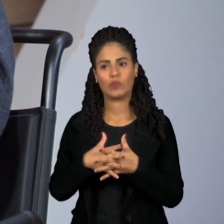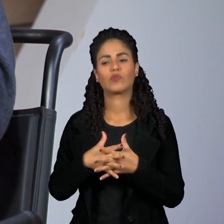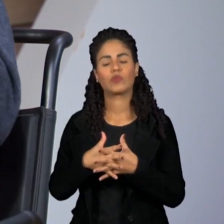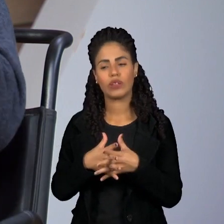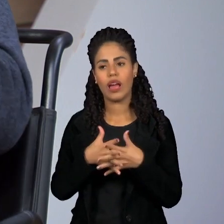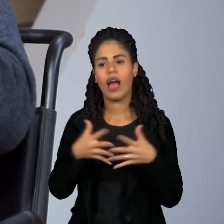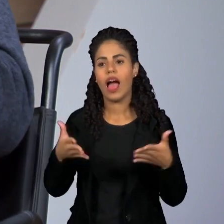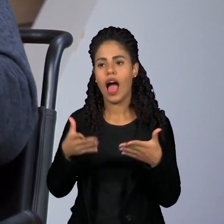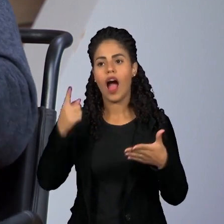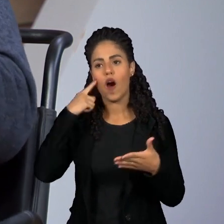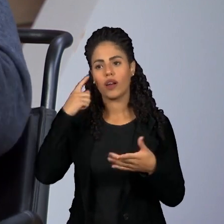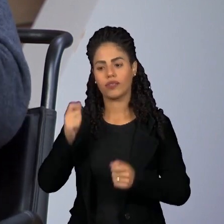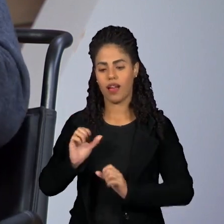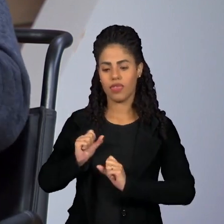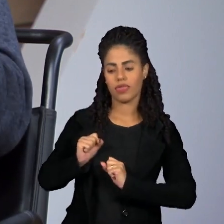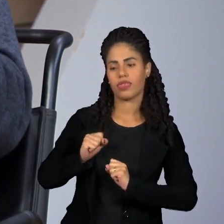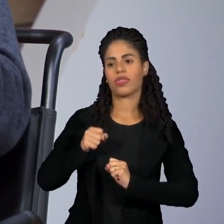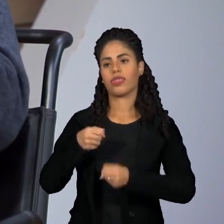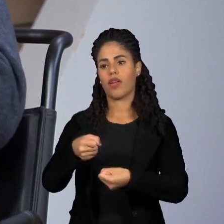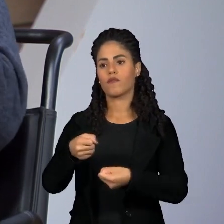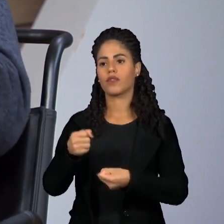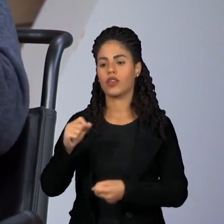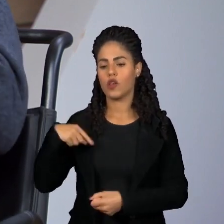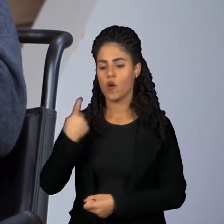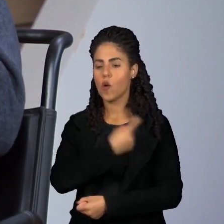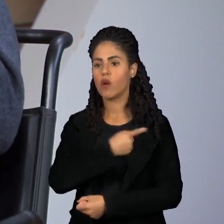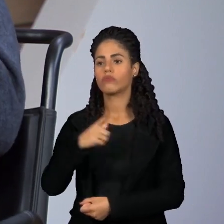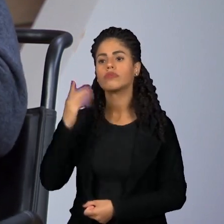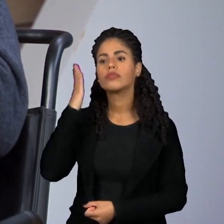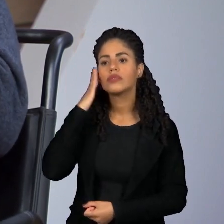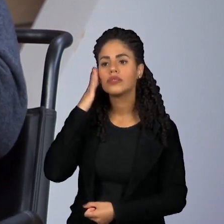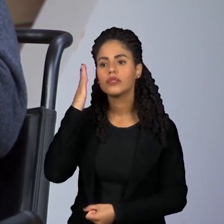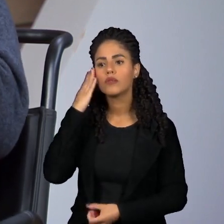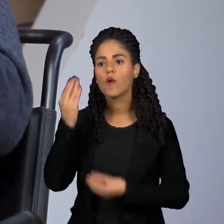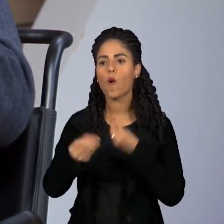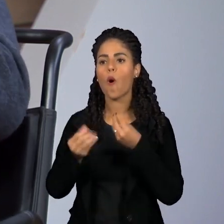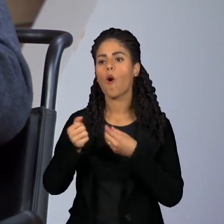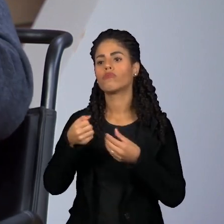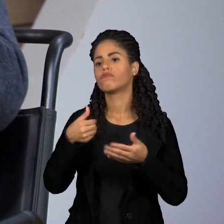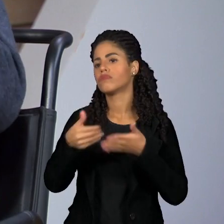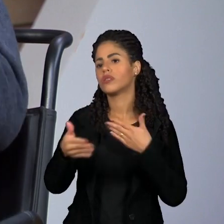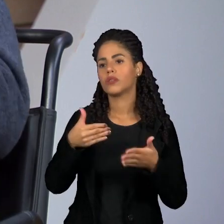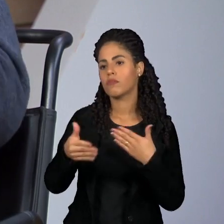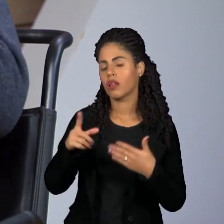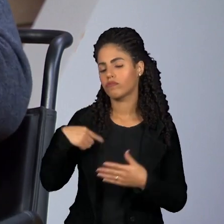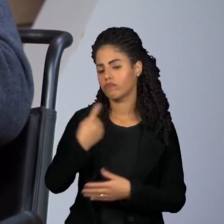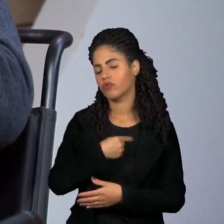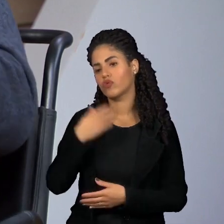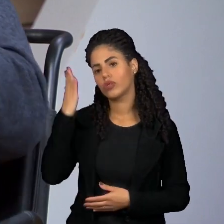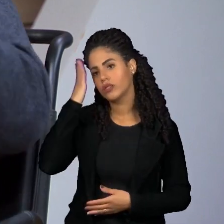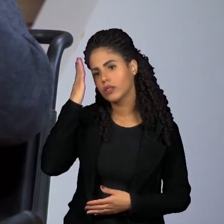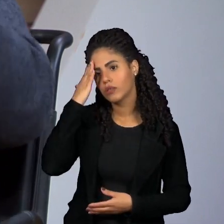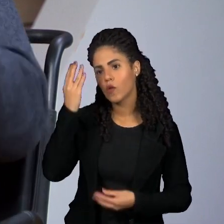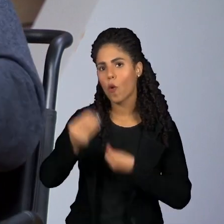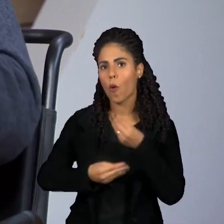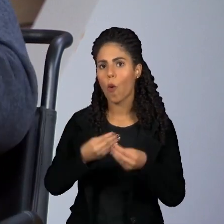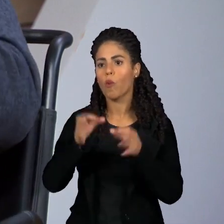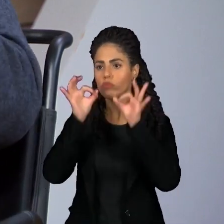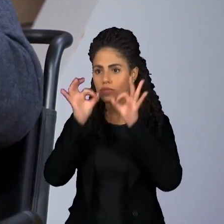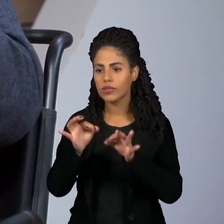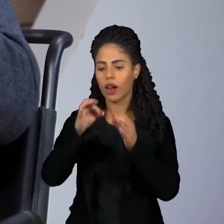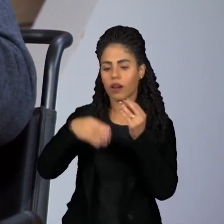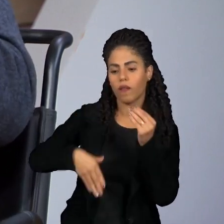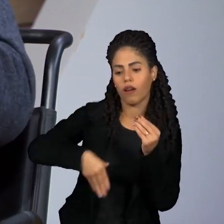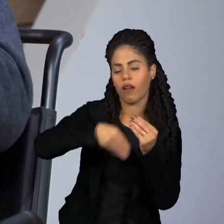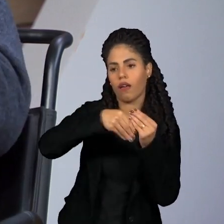levantando a bandeira do que existe e do que nós entendemos, independente da imagem. A gente sabe que é legítima, a emenda está